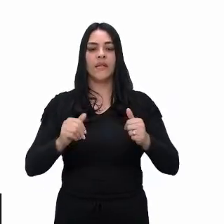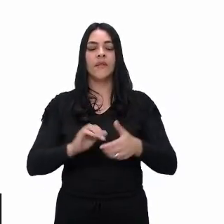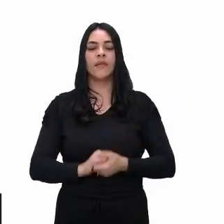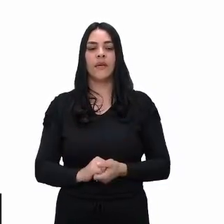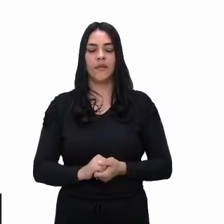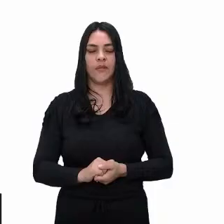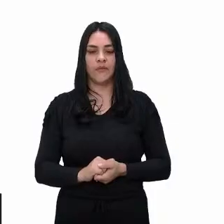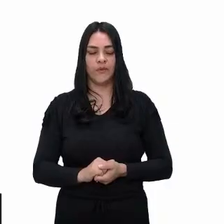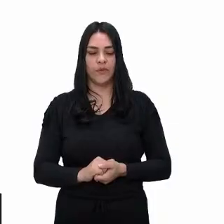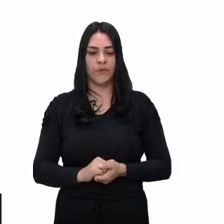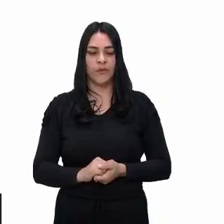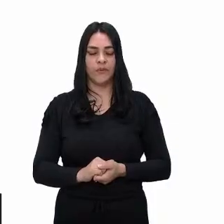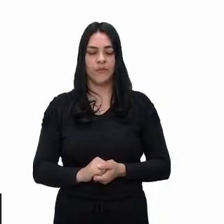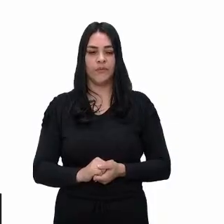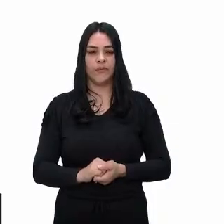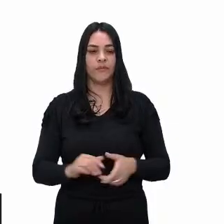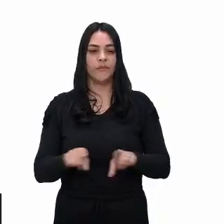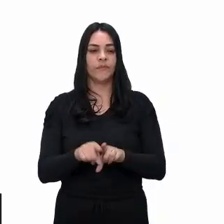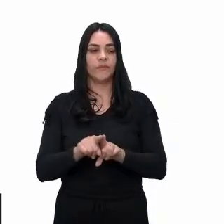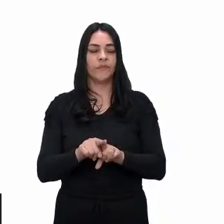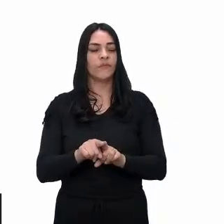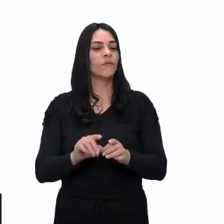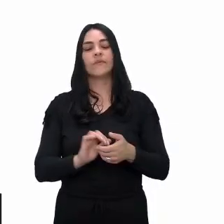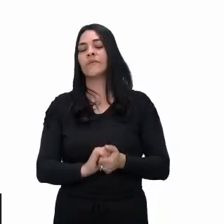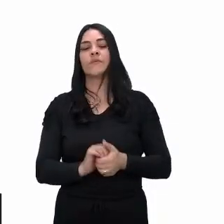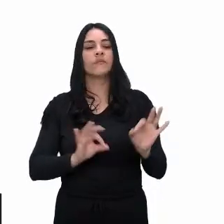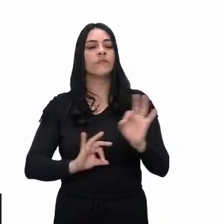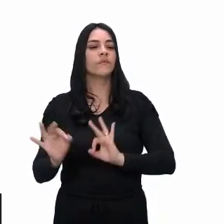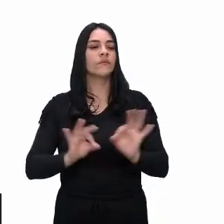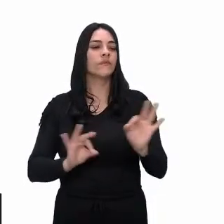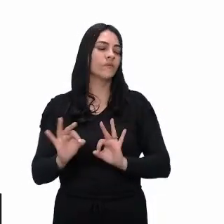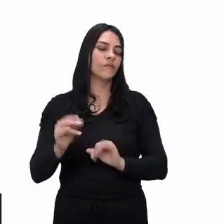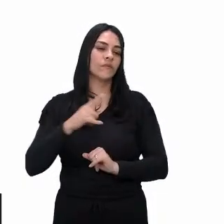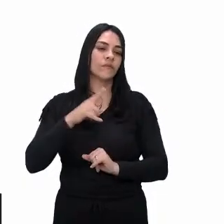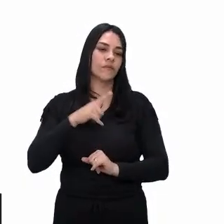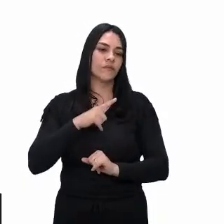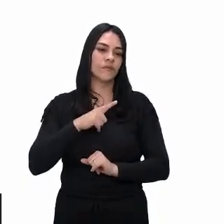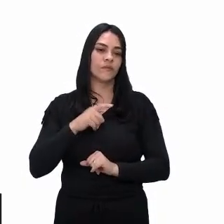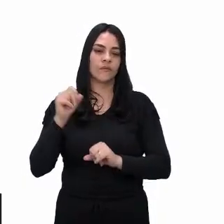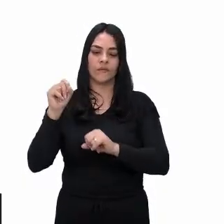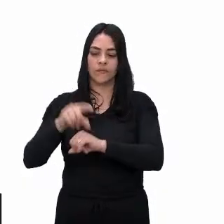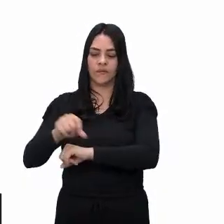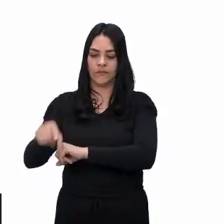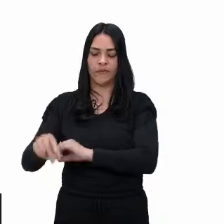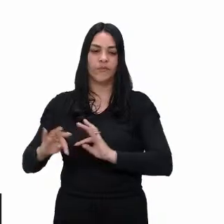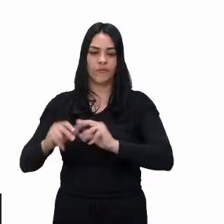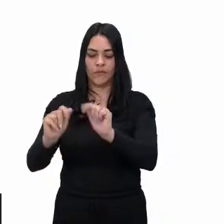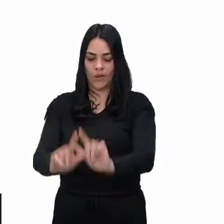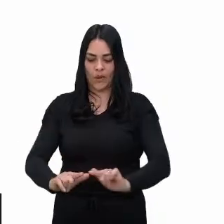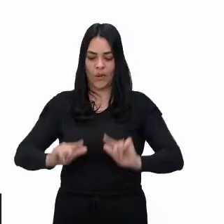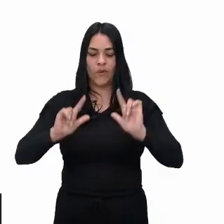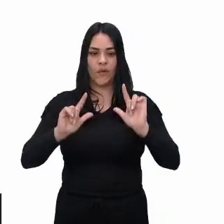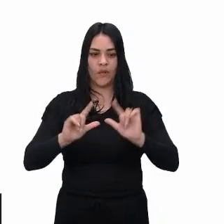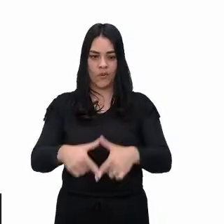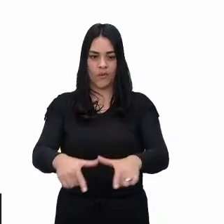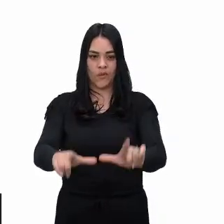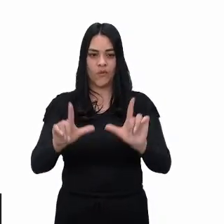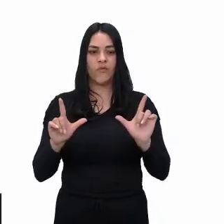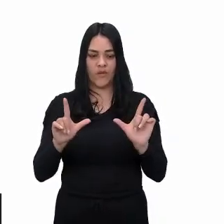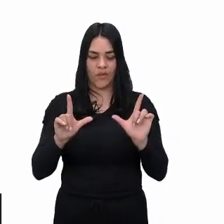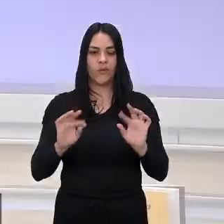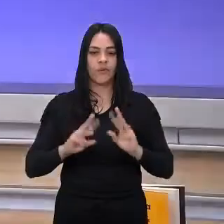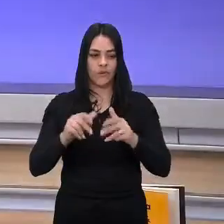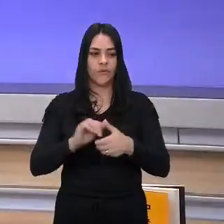coletado e destinado para as cooperativas. O orgânico foi encaminhado para compostagem, tudo com certificação, tá, galera?